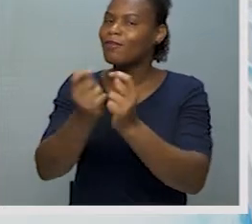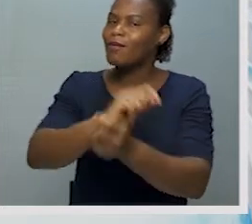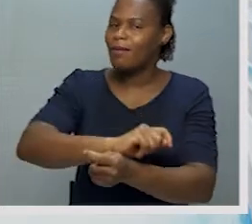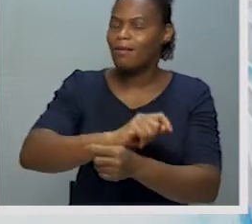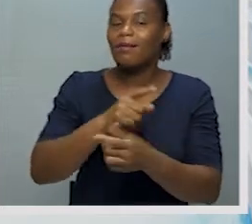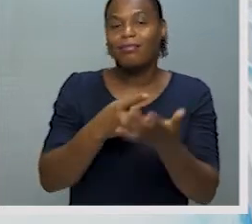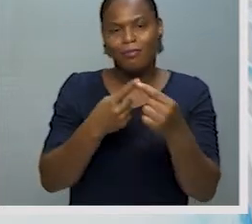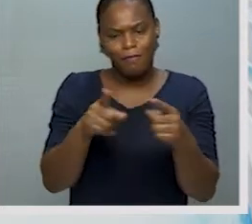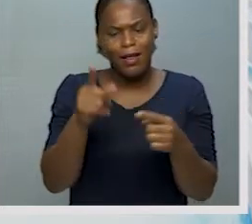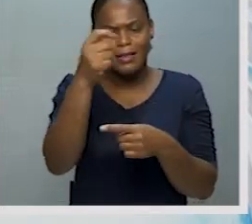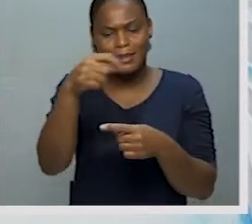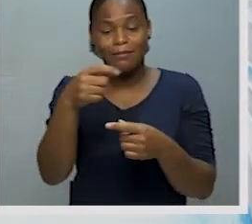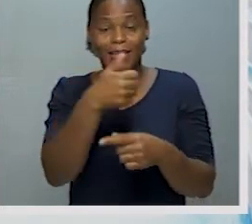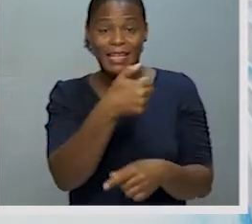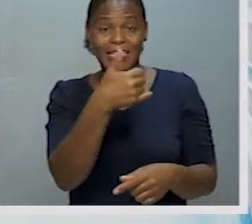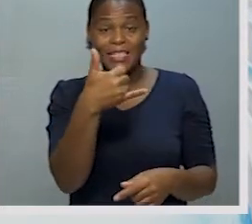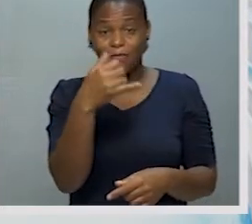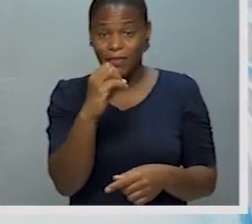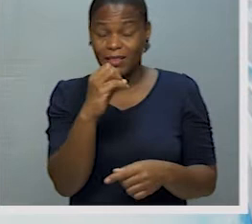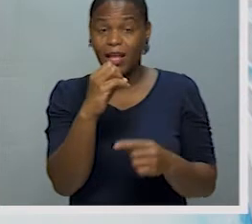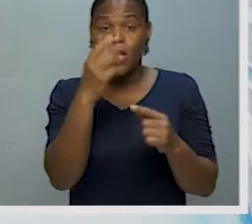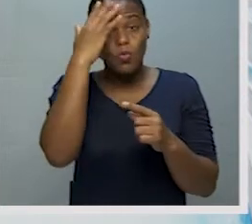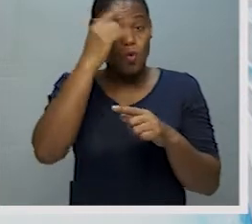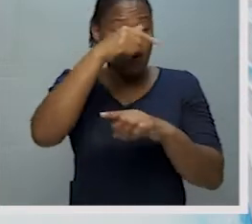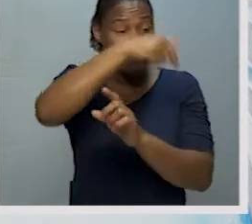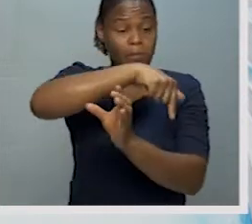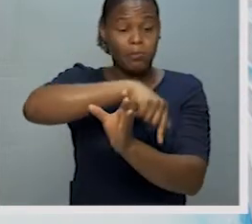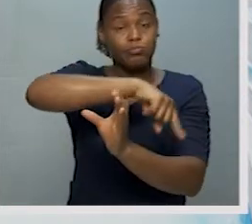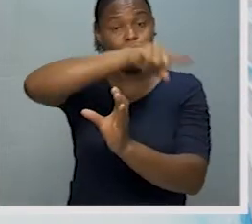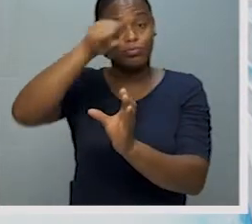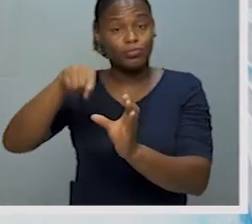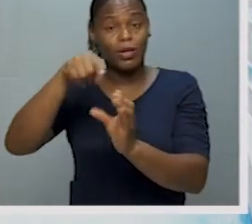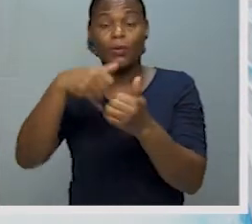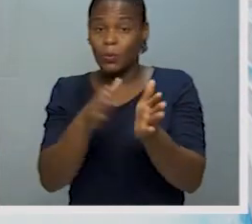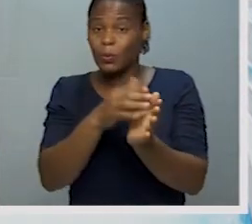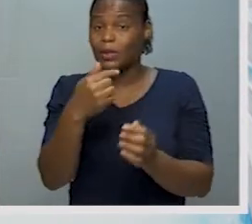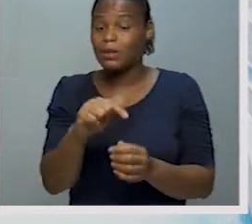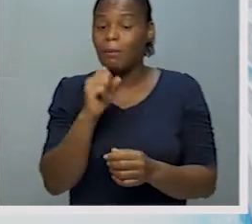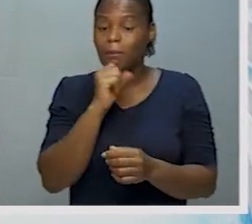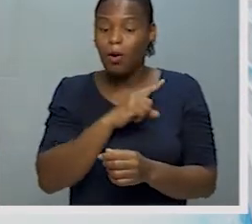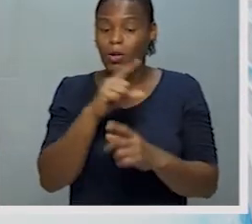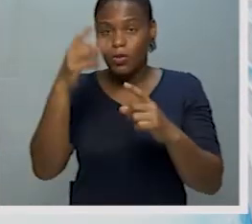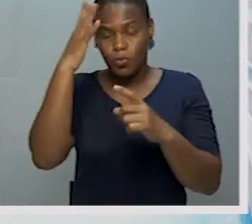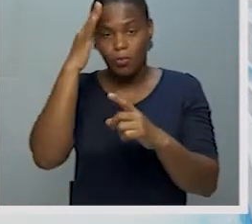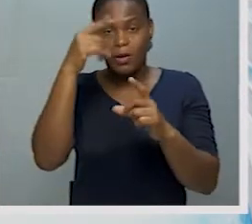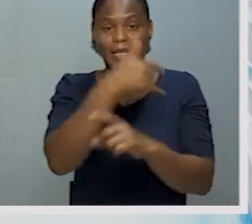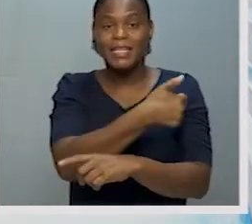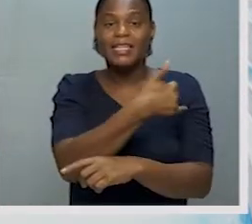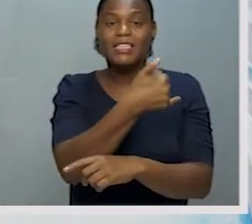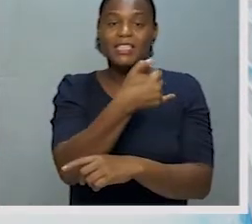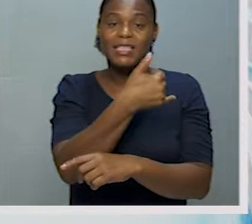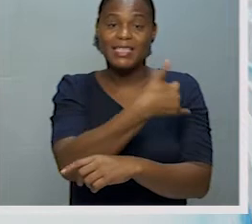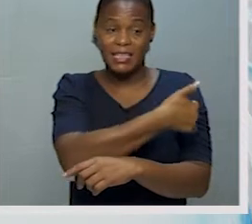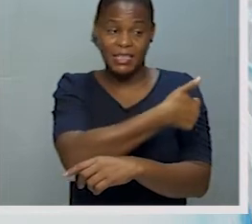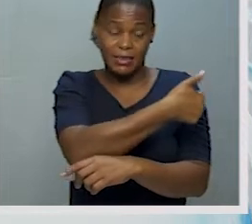forma. Como já viram, esses 520 é o fator comum, não é? Que está em todos. Podemos colocar o fator comum 520